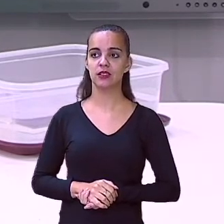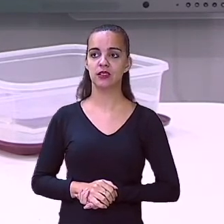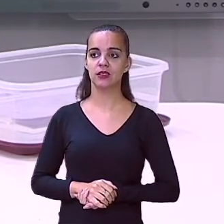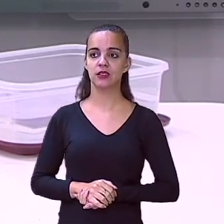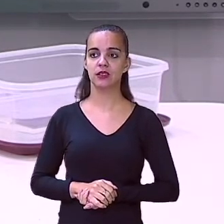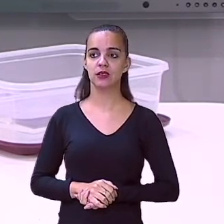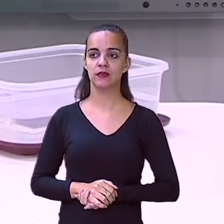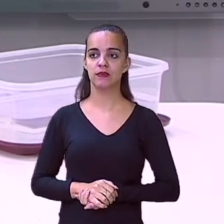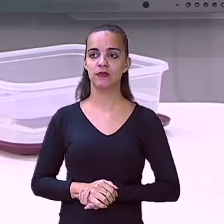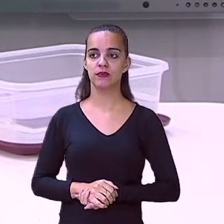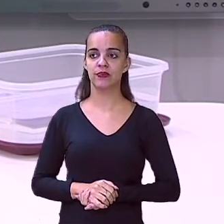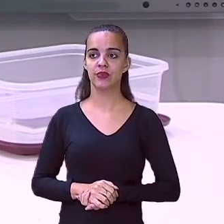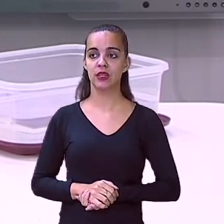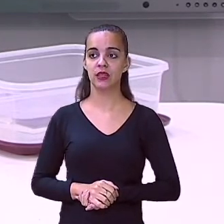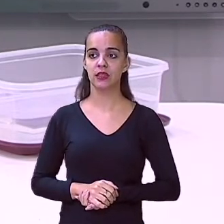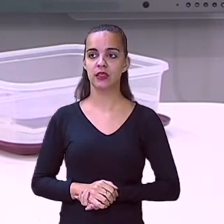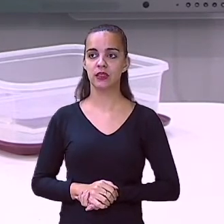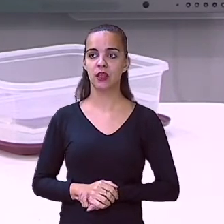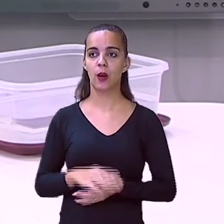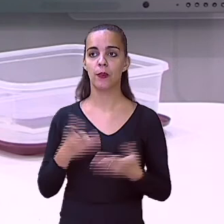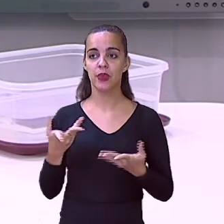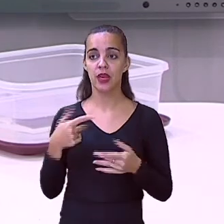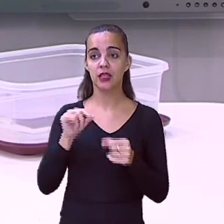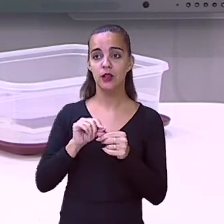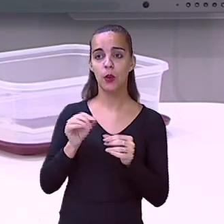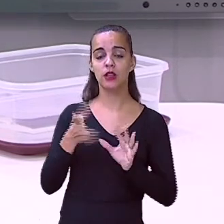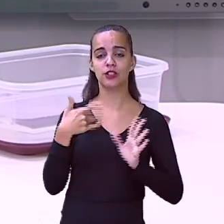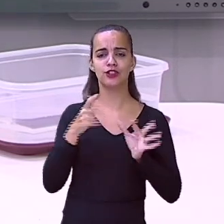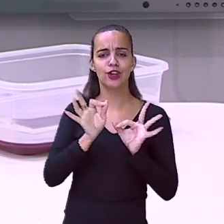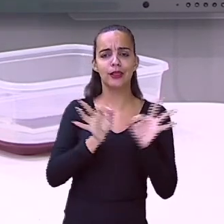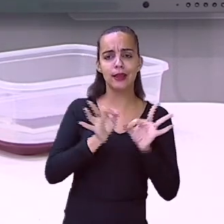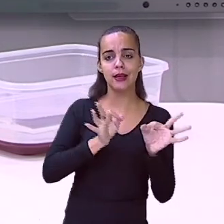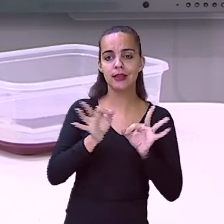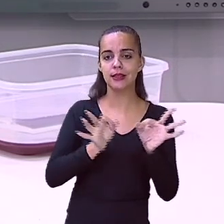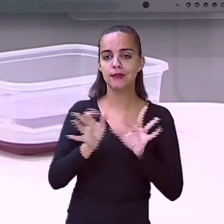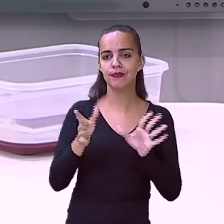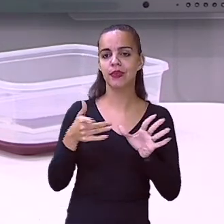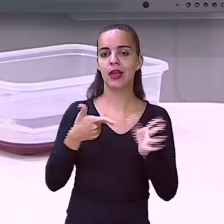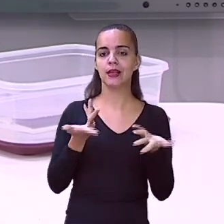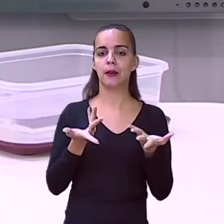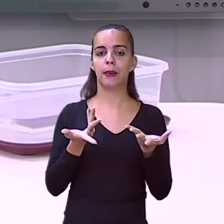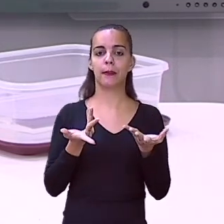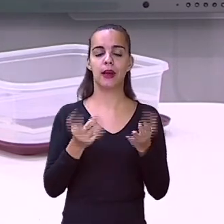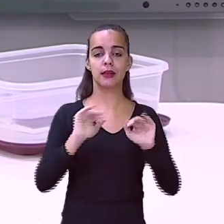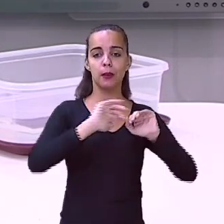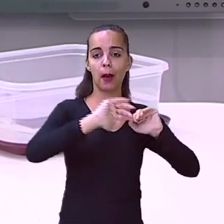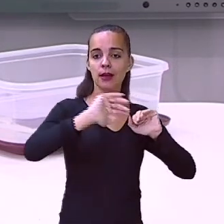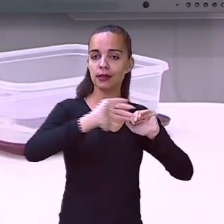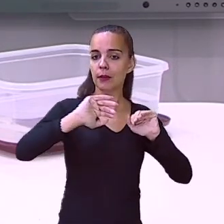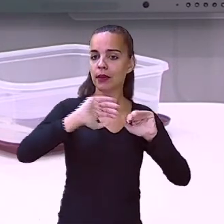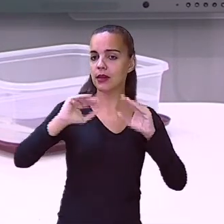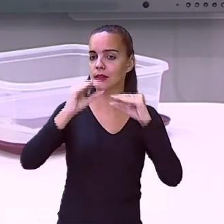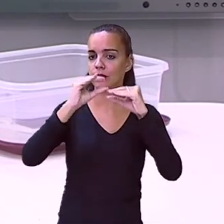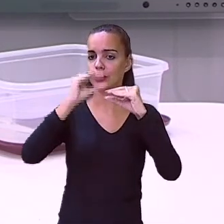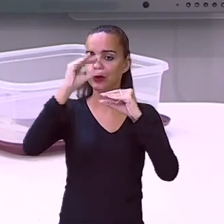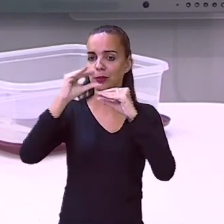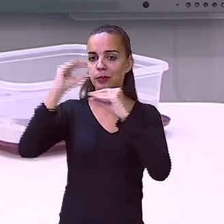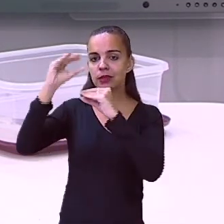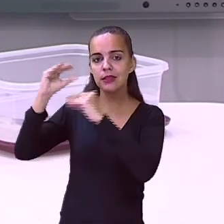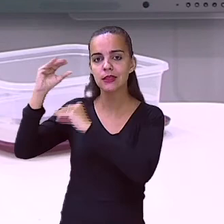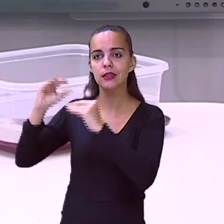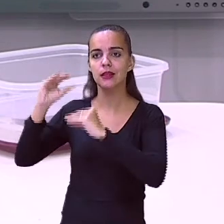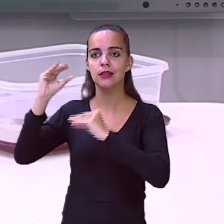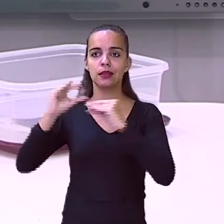separar componentes de misturas heterogêneas, eles são bem comuns aí na nossa casa, tá?